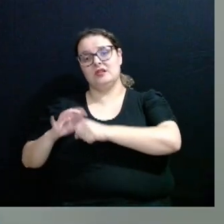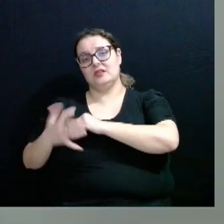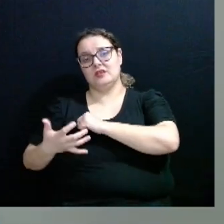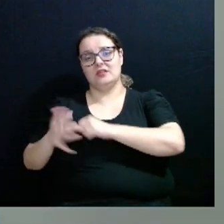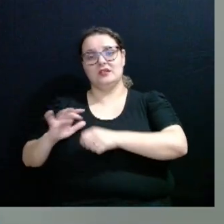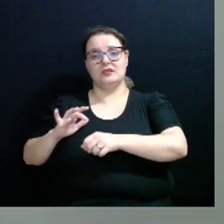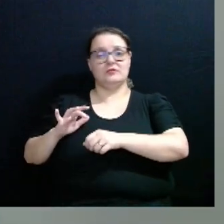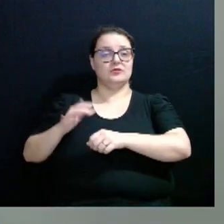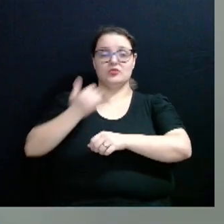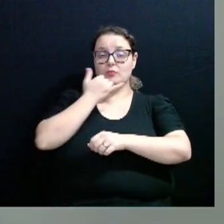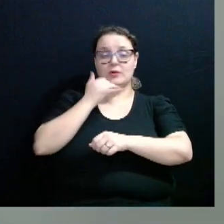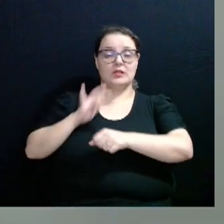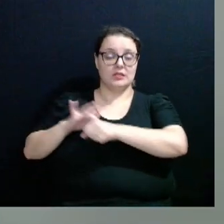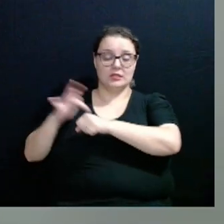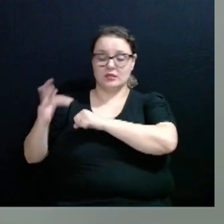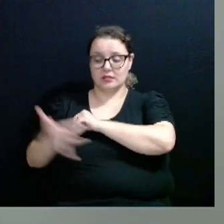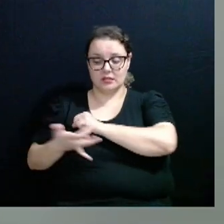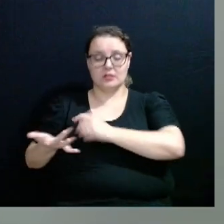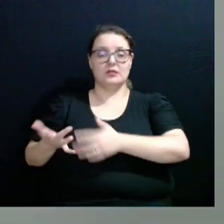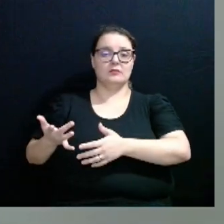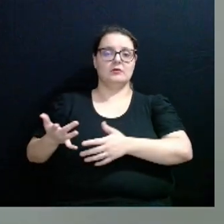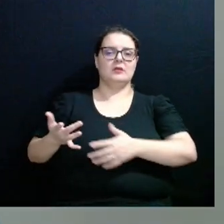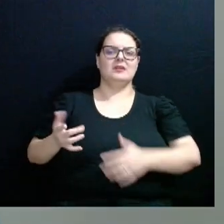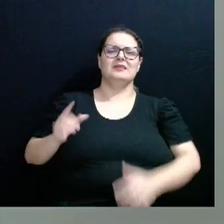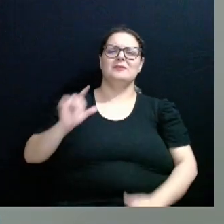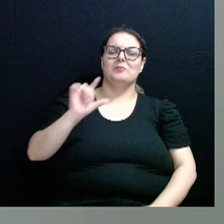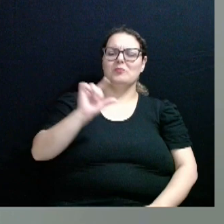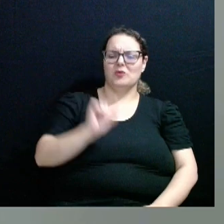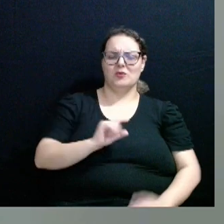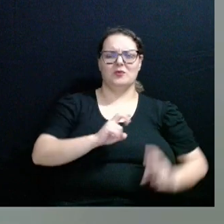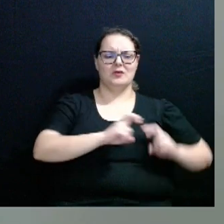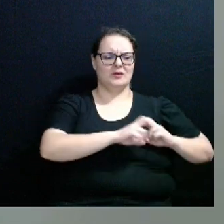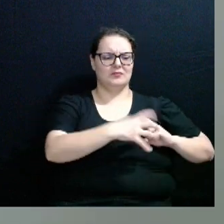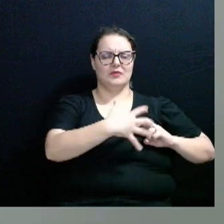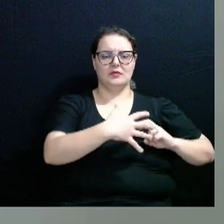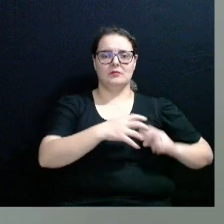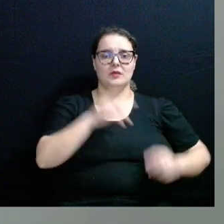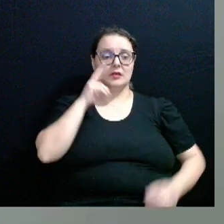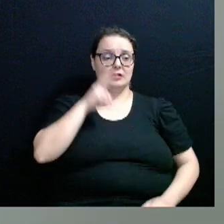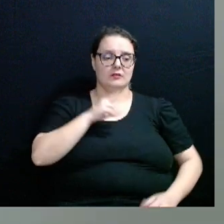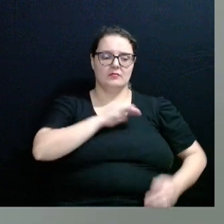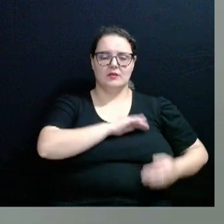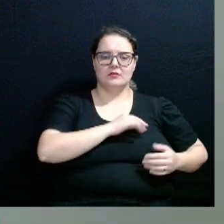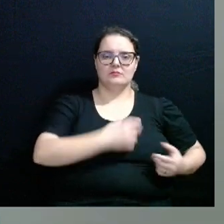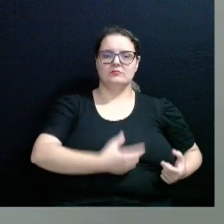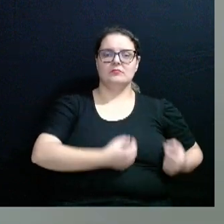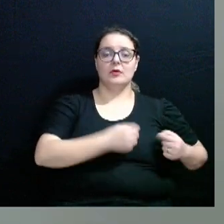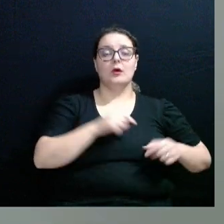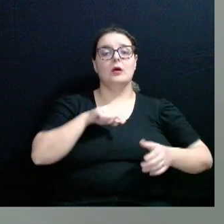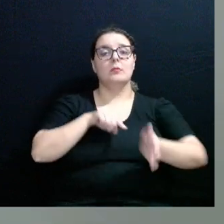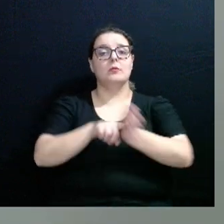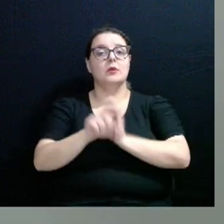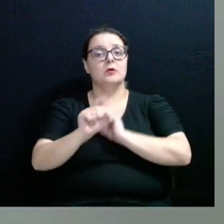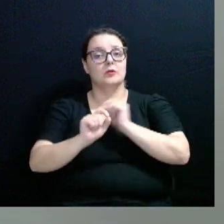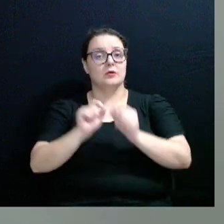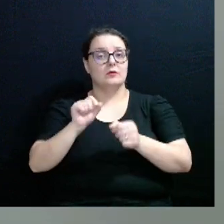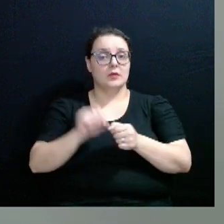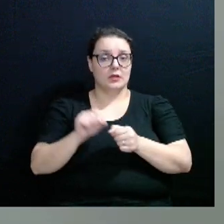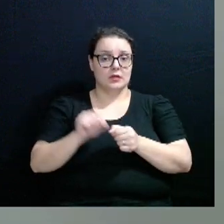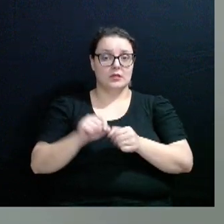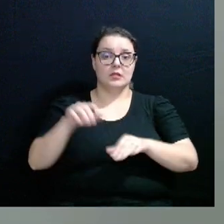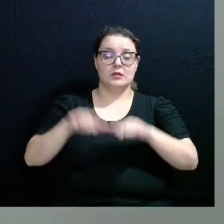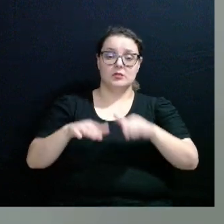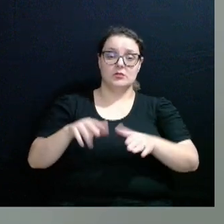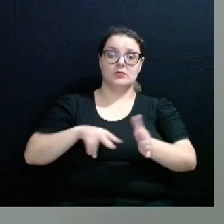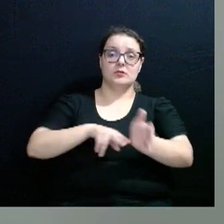seguro, extremamente seguro, com baixíssimas doses de radiação. O questionamento que se faz é que muitas vezes a gente vai diagnosticar tumores